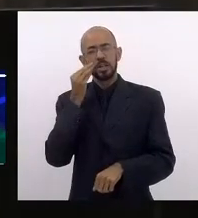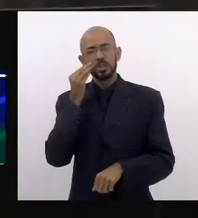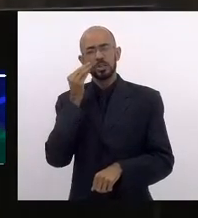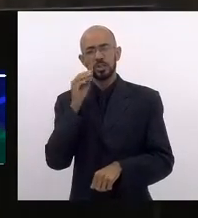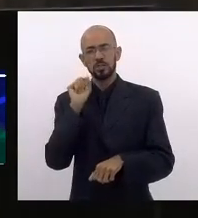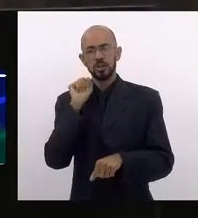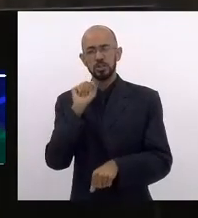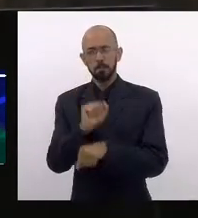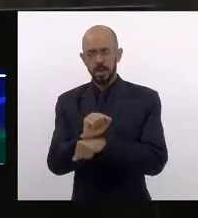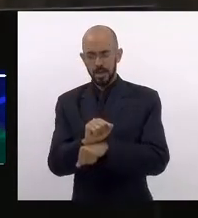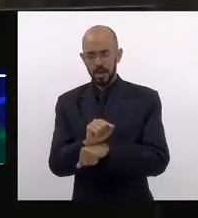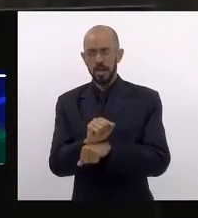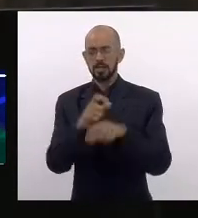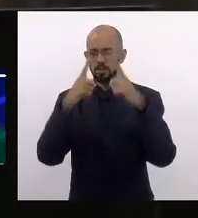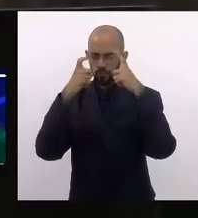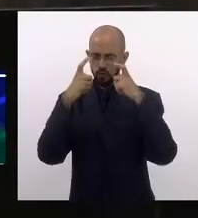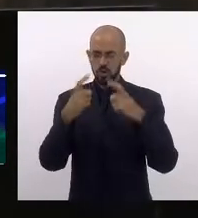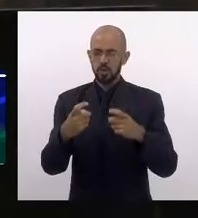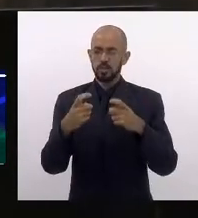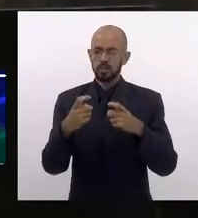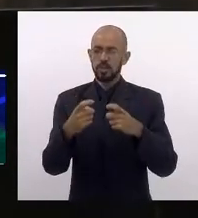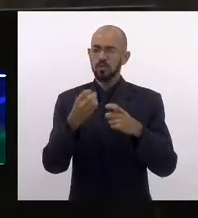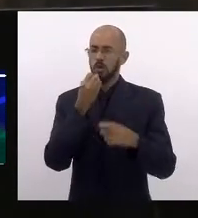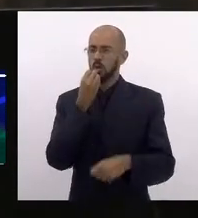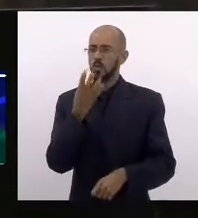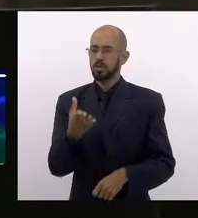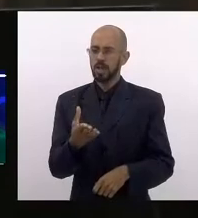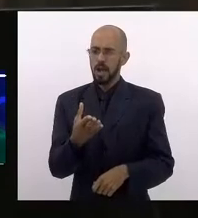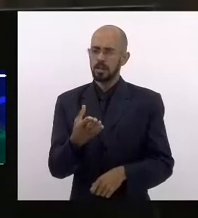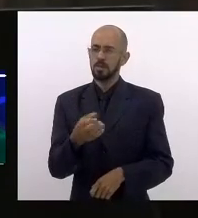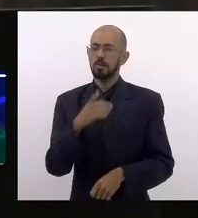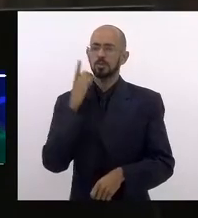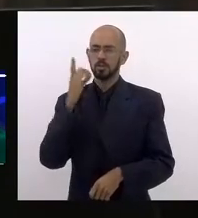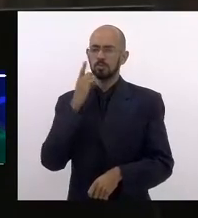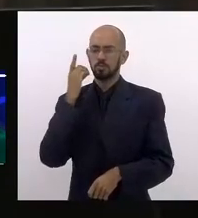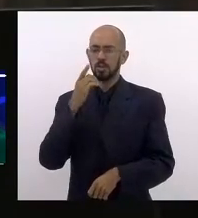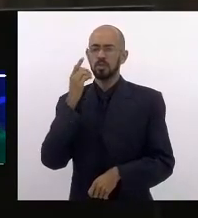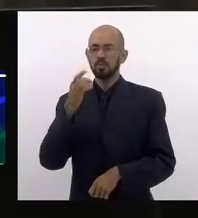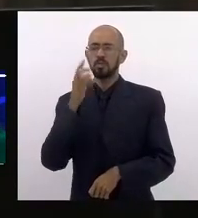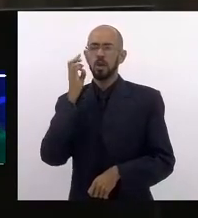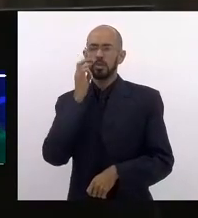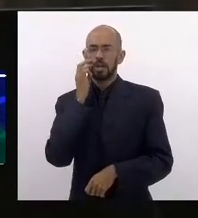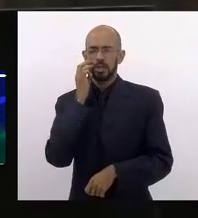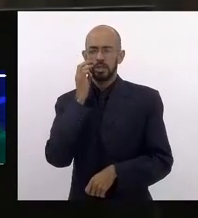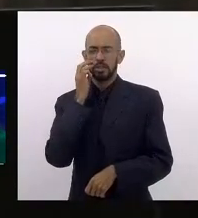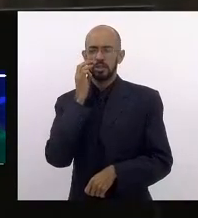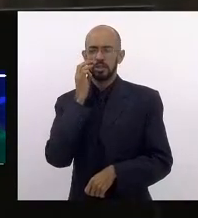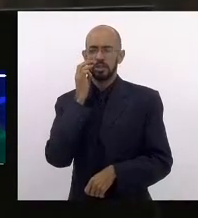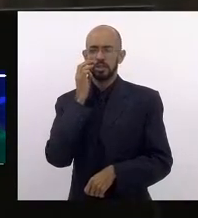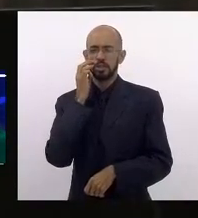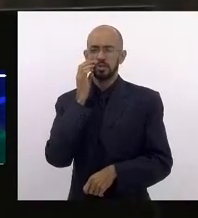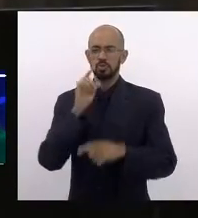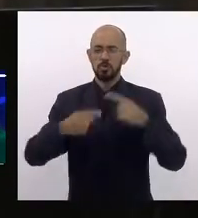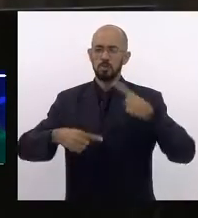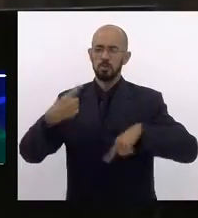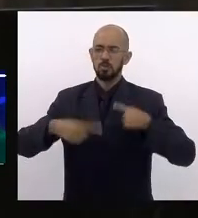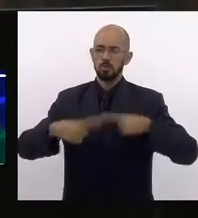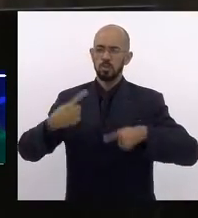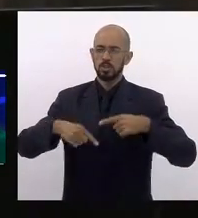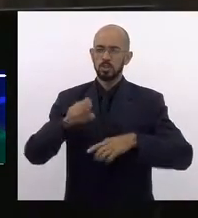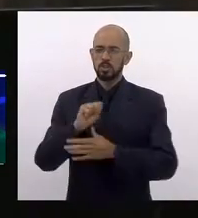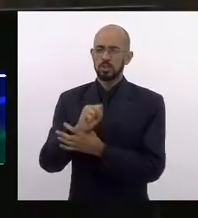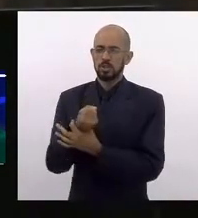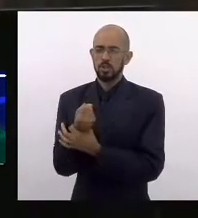ciclo de violência, que aqui foi narrada muito bem pelo deputado Valdeque Carneiro, diante de uma política pública de